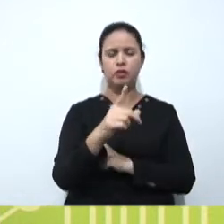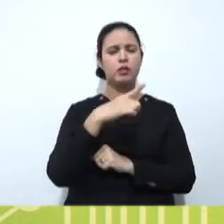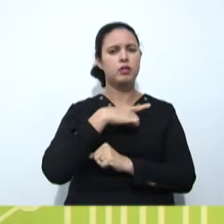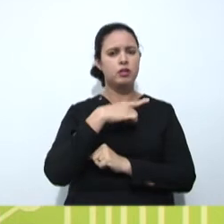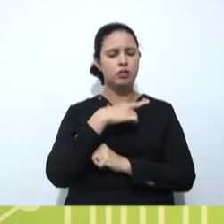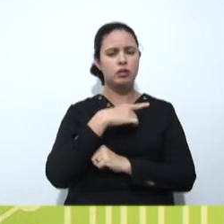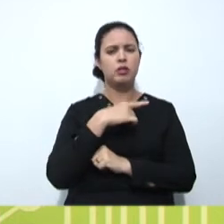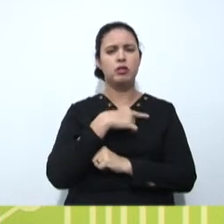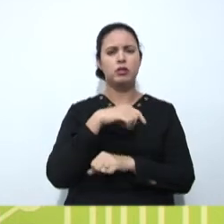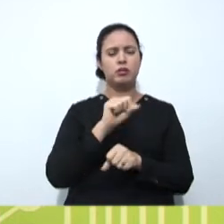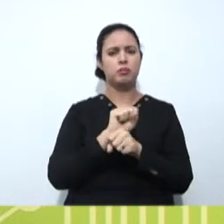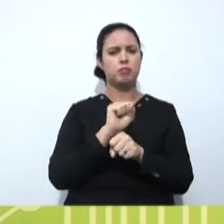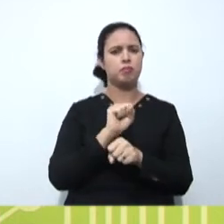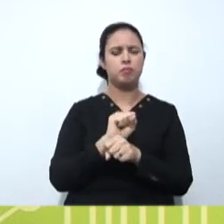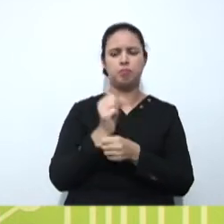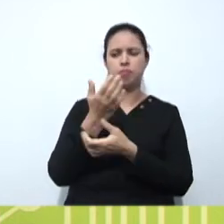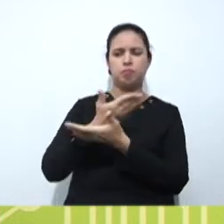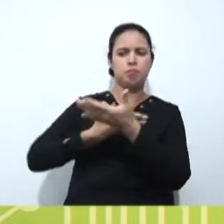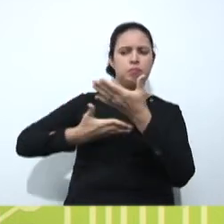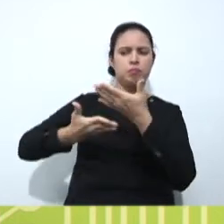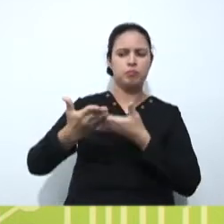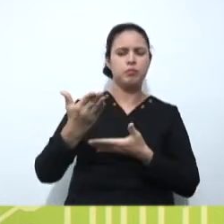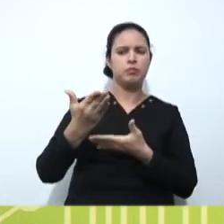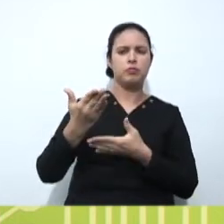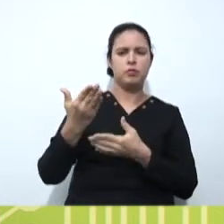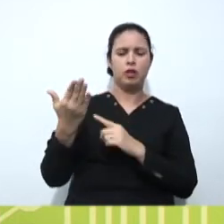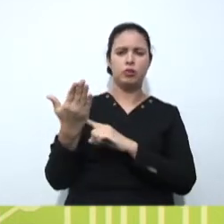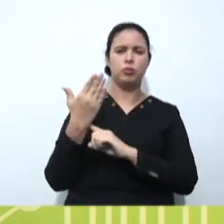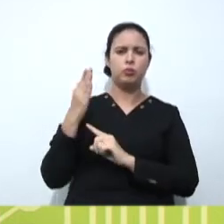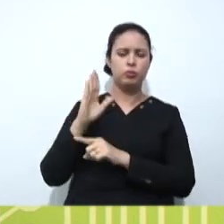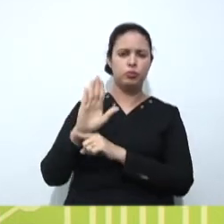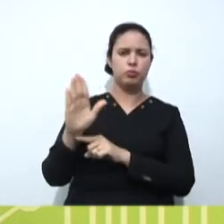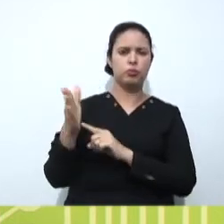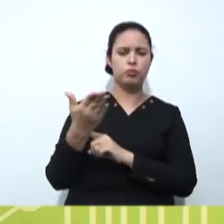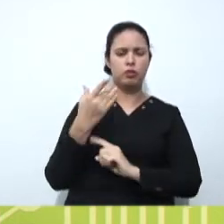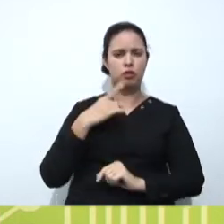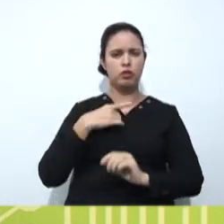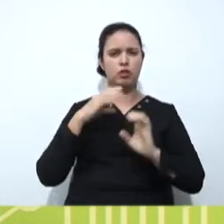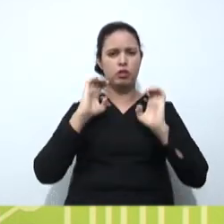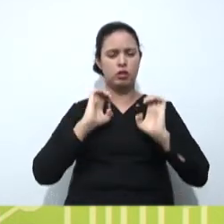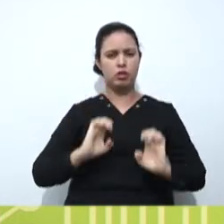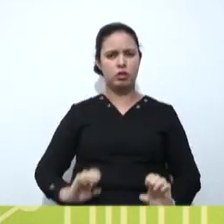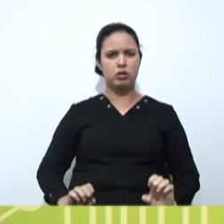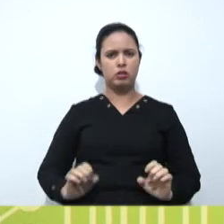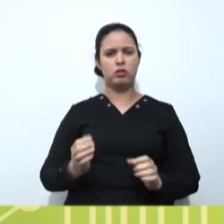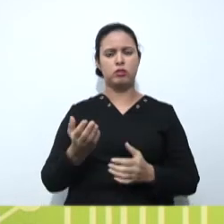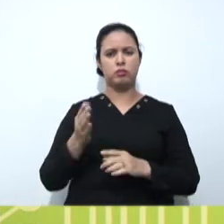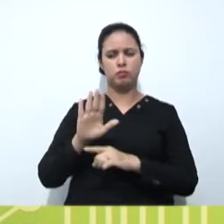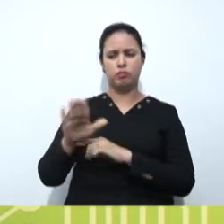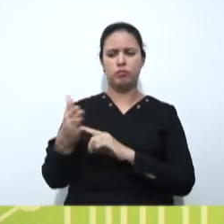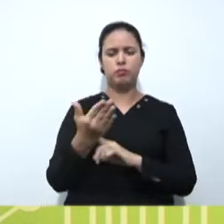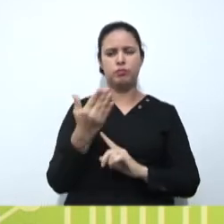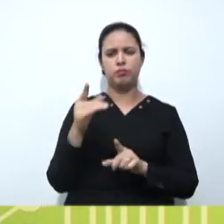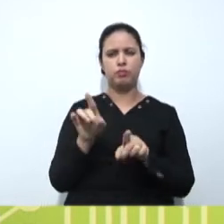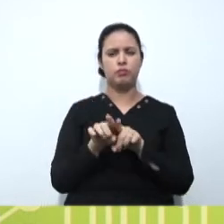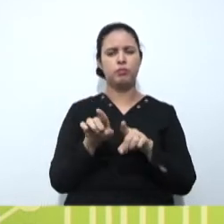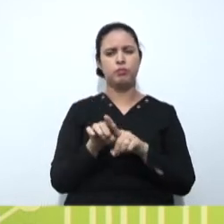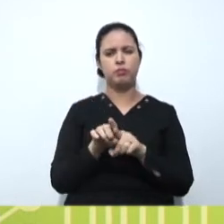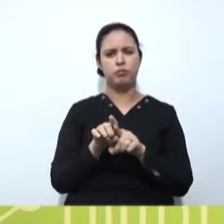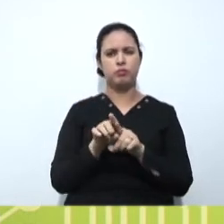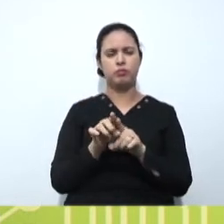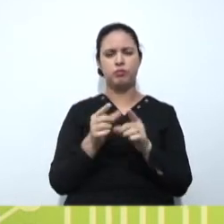que contar com o outro, agir com ética, agir com cooperação e trazer esse